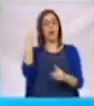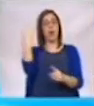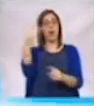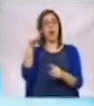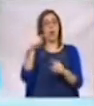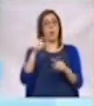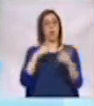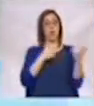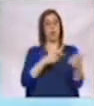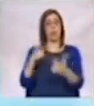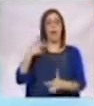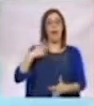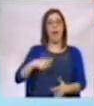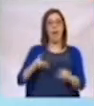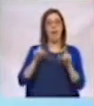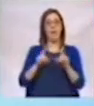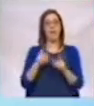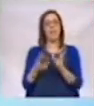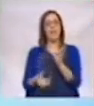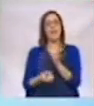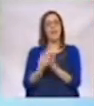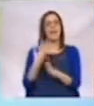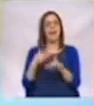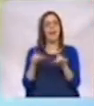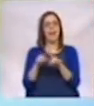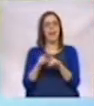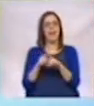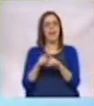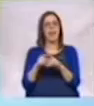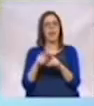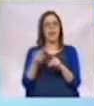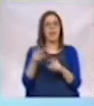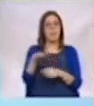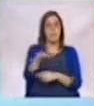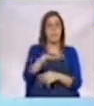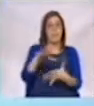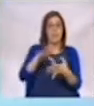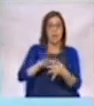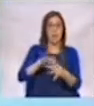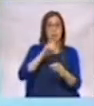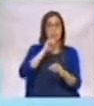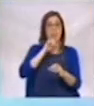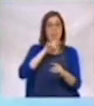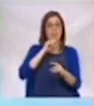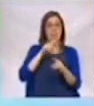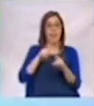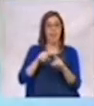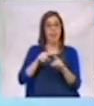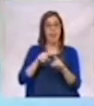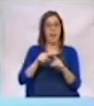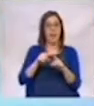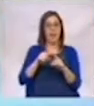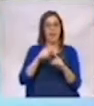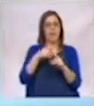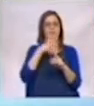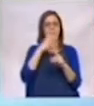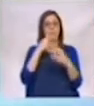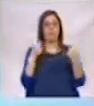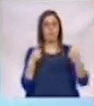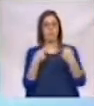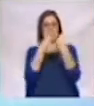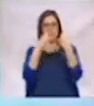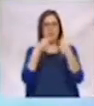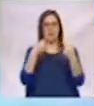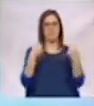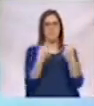pretenderam. A única coisa que os terroristas querem é criar umas circunstâncias que permitam uma